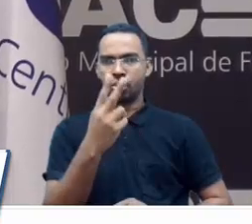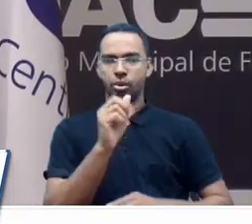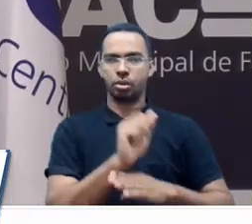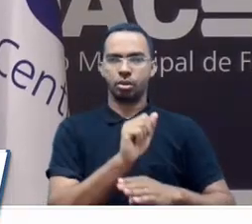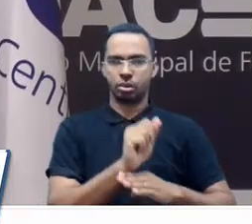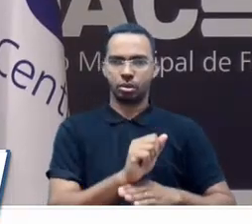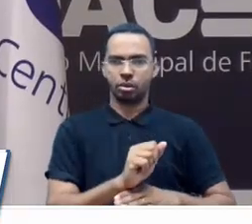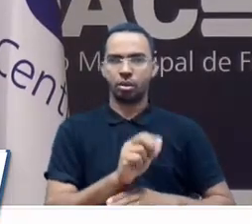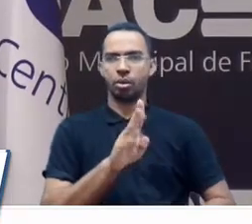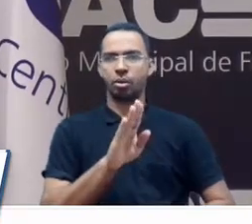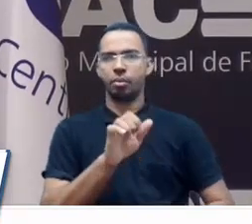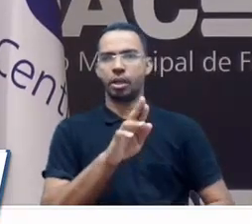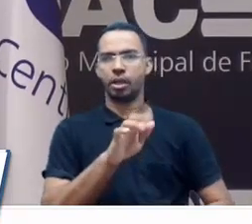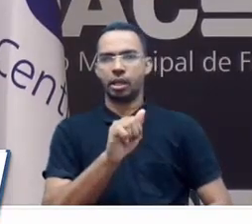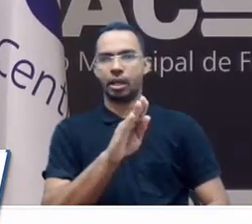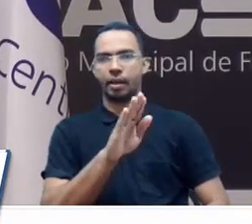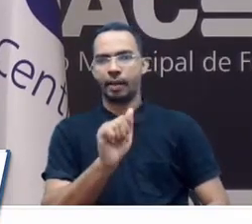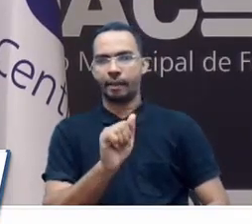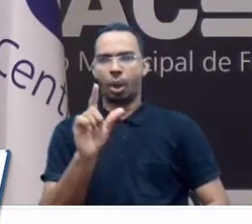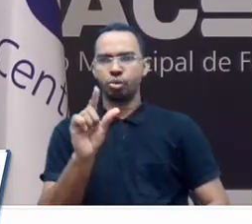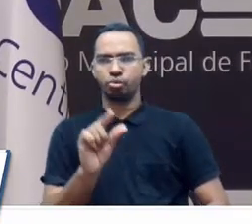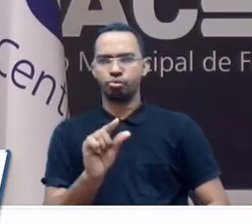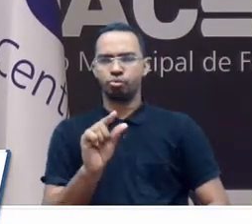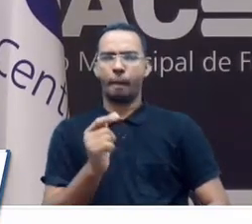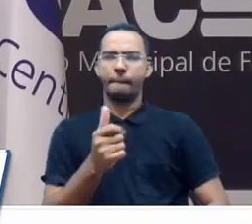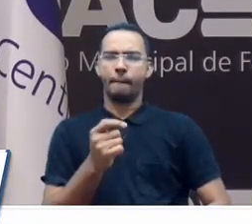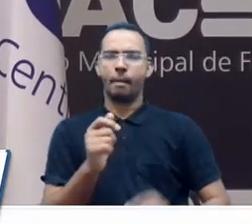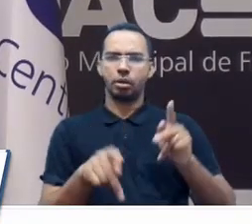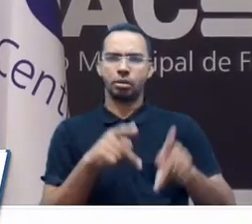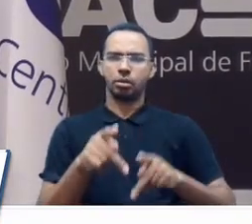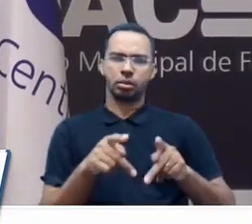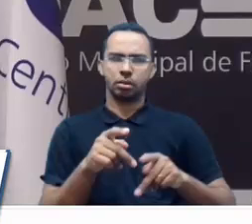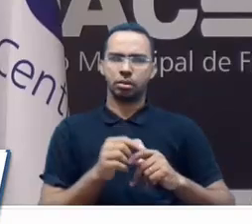Uberaba, menor um pouco que Franca,